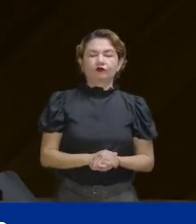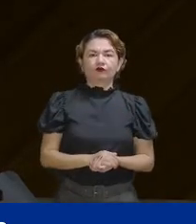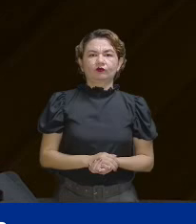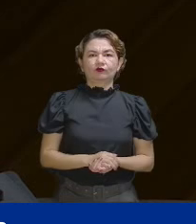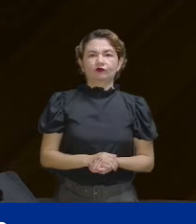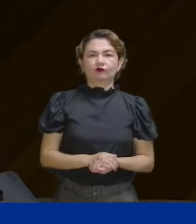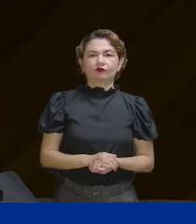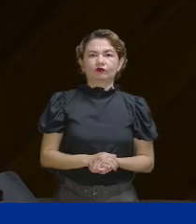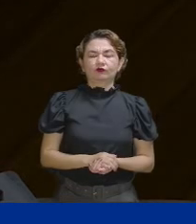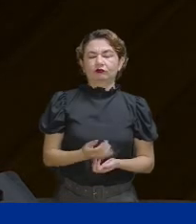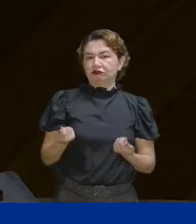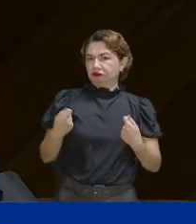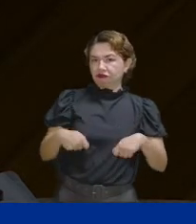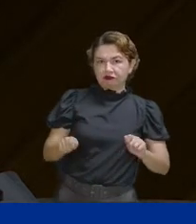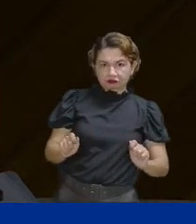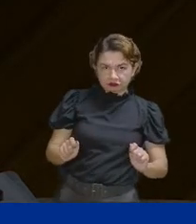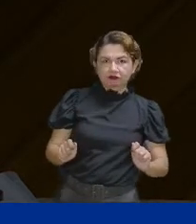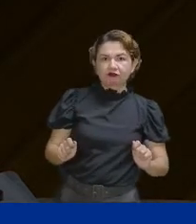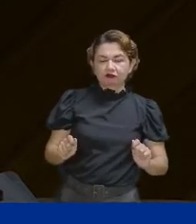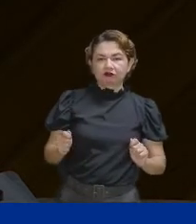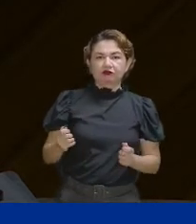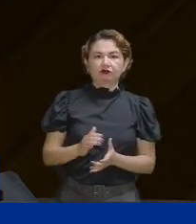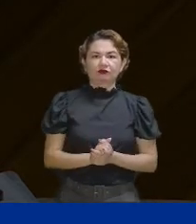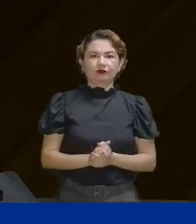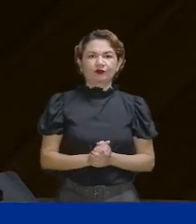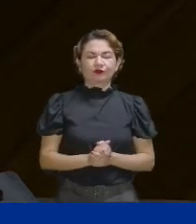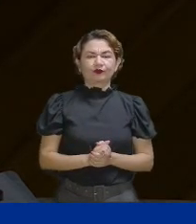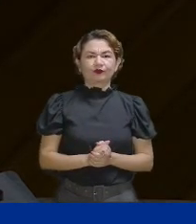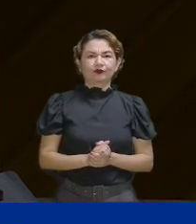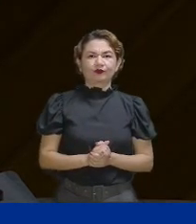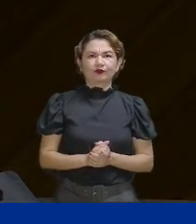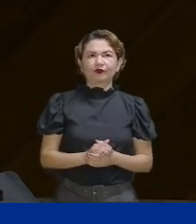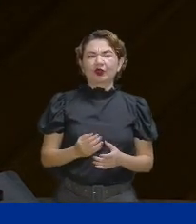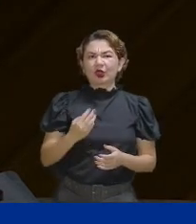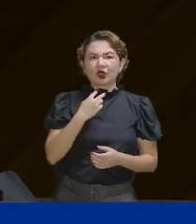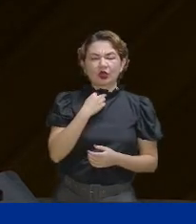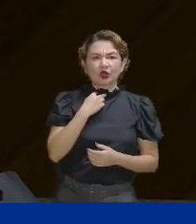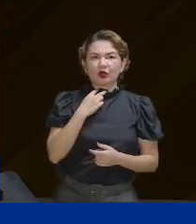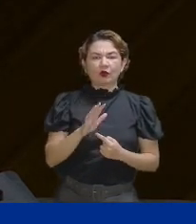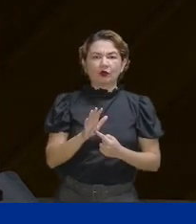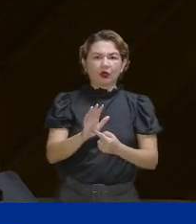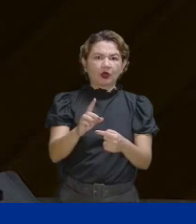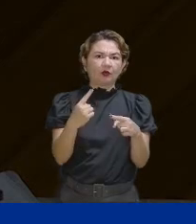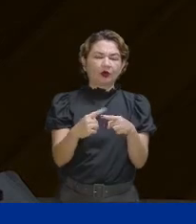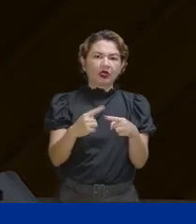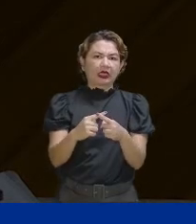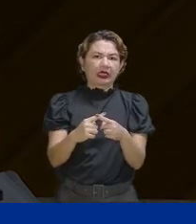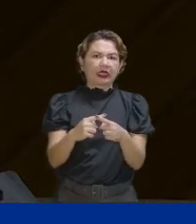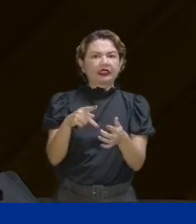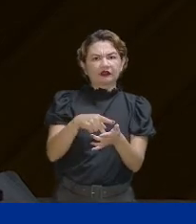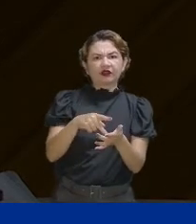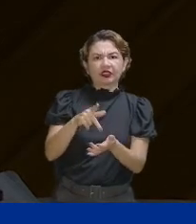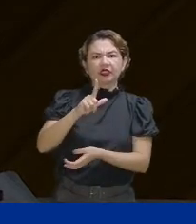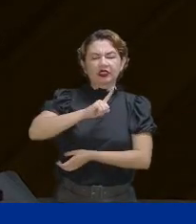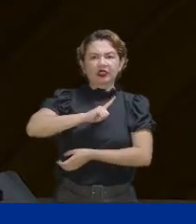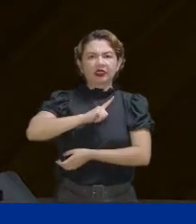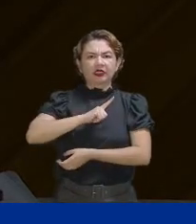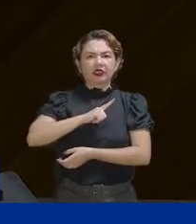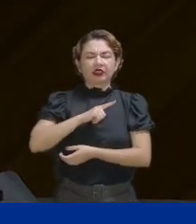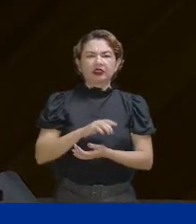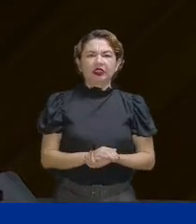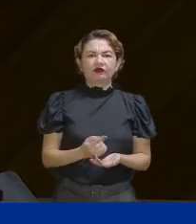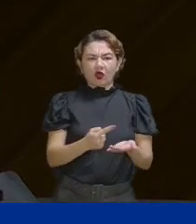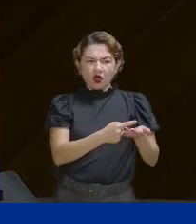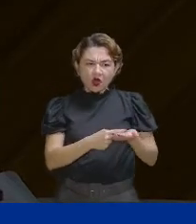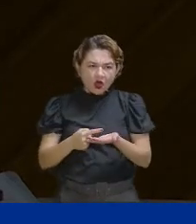desvalorada. Foi entendido que, apesar de válida, essa prova não era apta para demonstrar que, de fato, houve um prévio